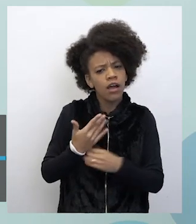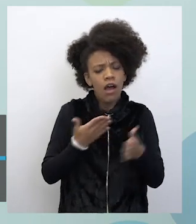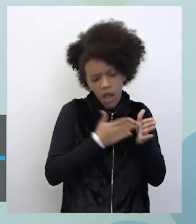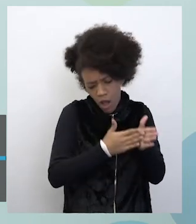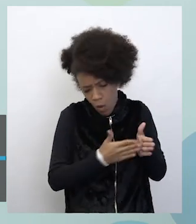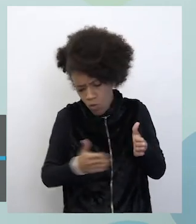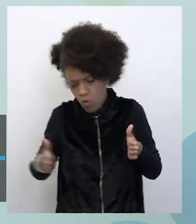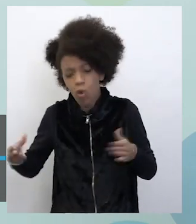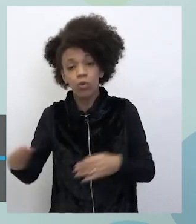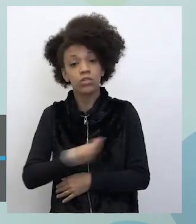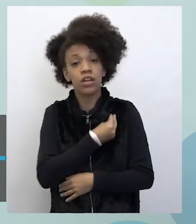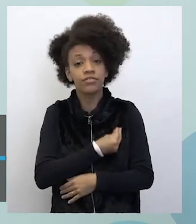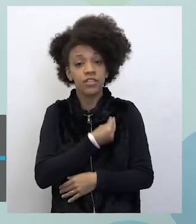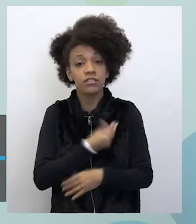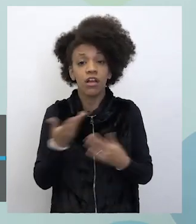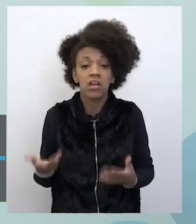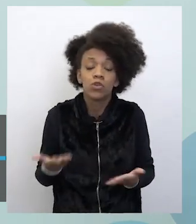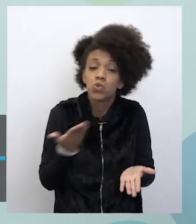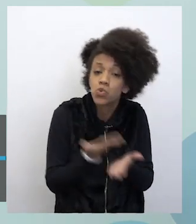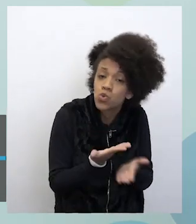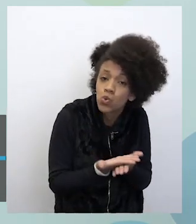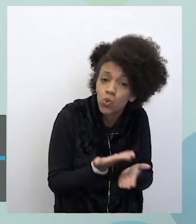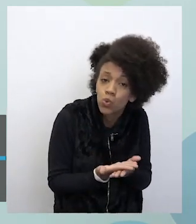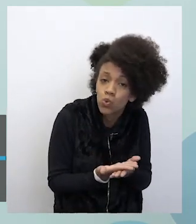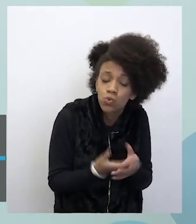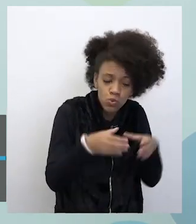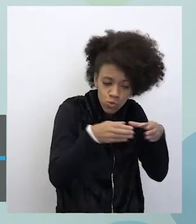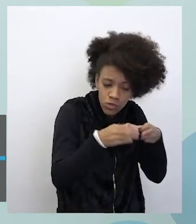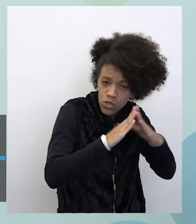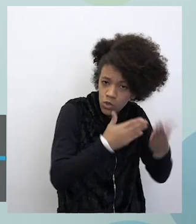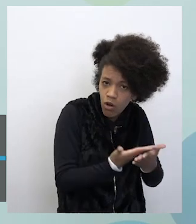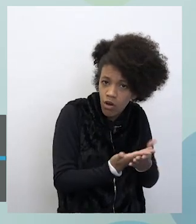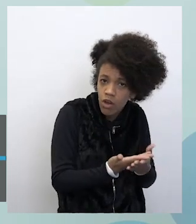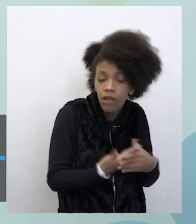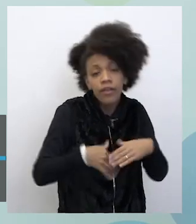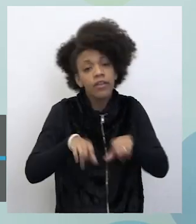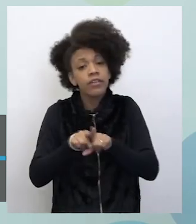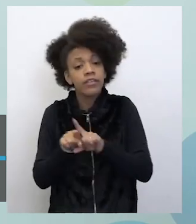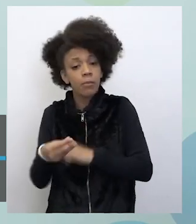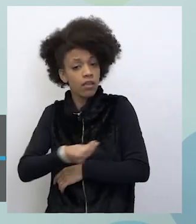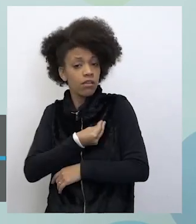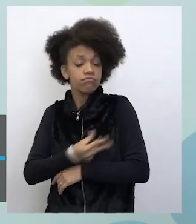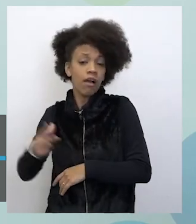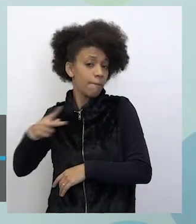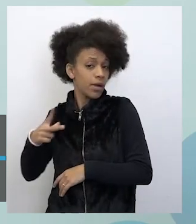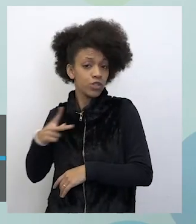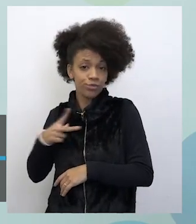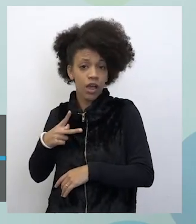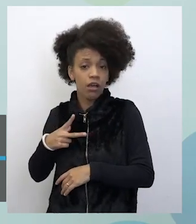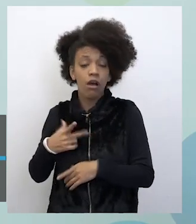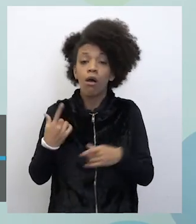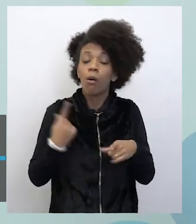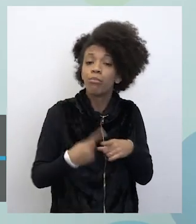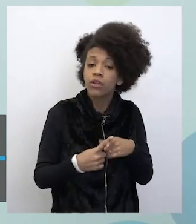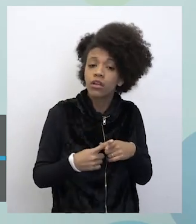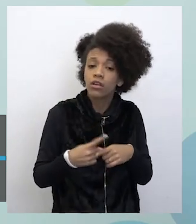da nossa vida, seja nos nossos estudos, dentro do ambiente escolar, e seja na nossa vida fora da escola, porque a gente